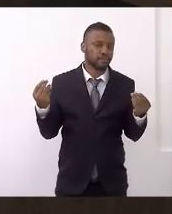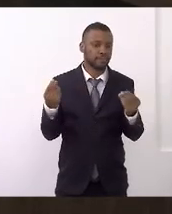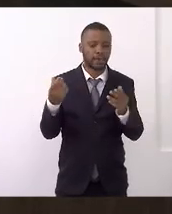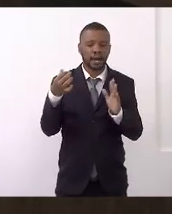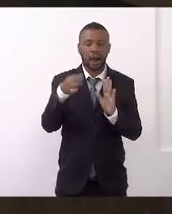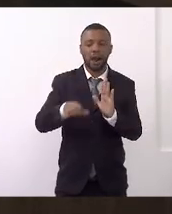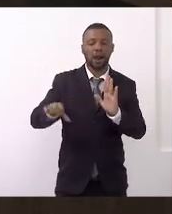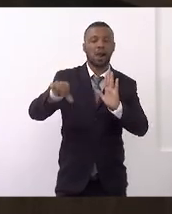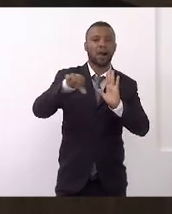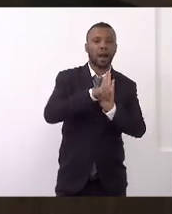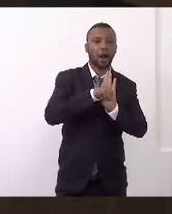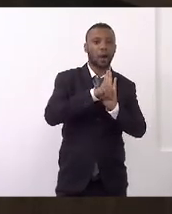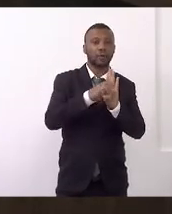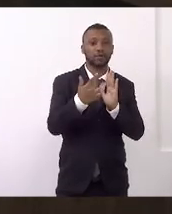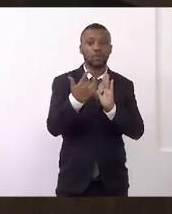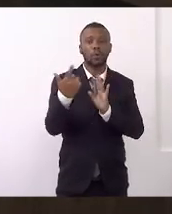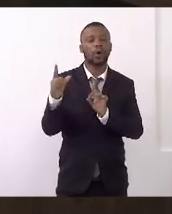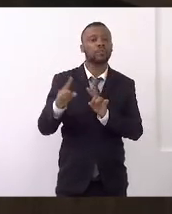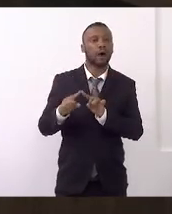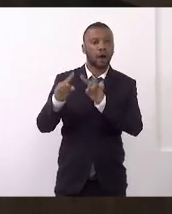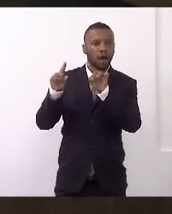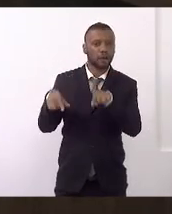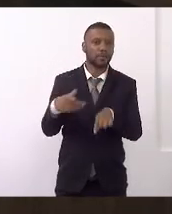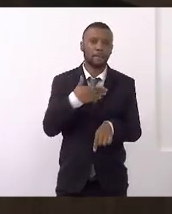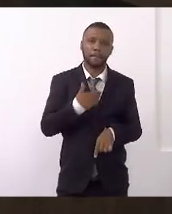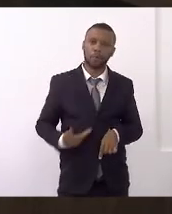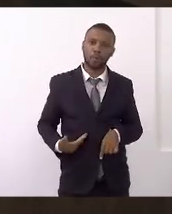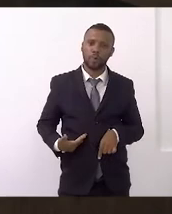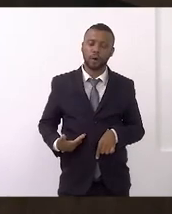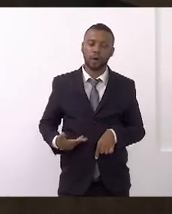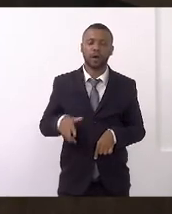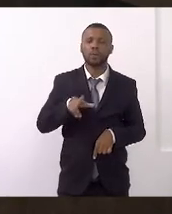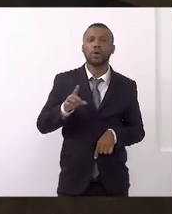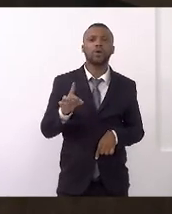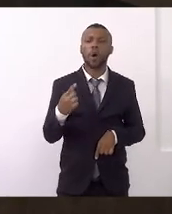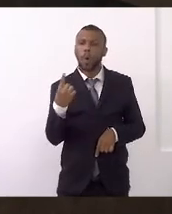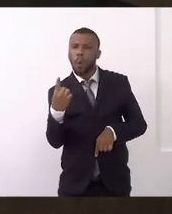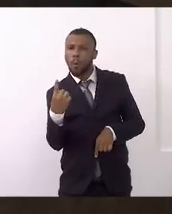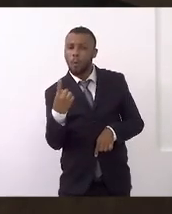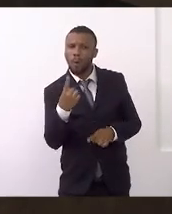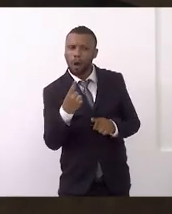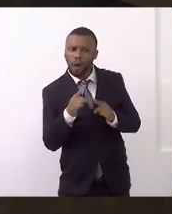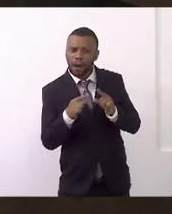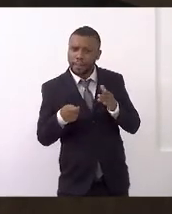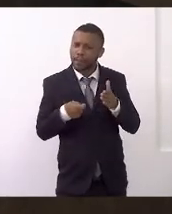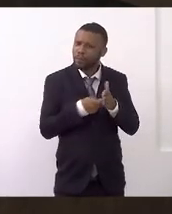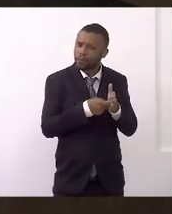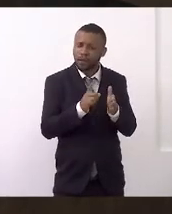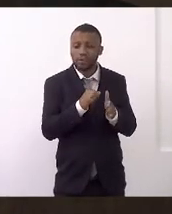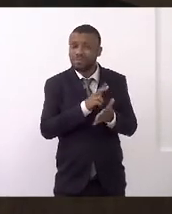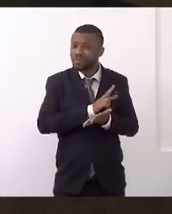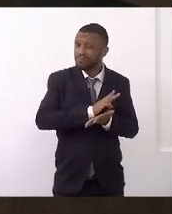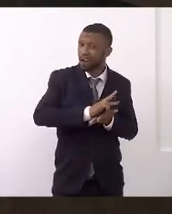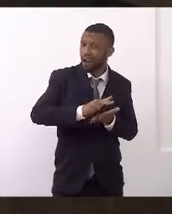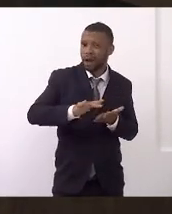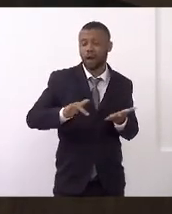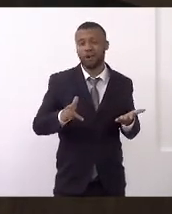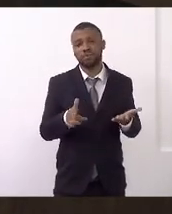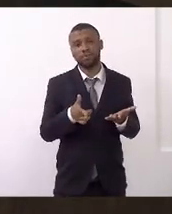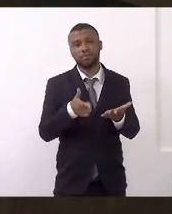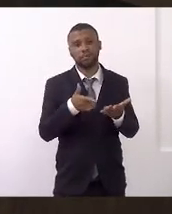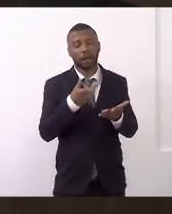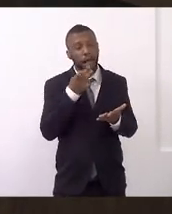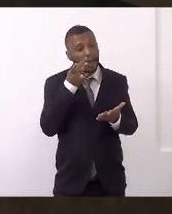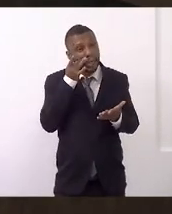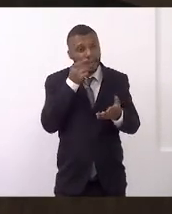ilegal de outro agente público. Não ser só um, serem vários. E aí você passa a ter vários testemunhos e